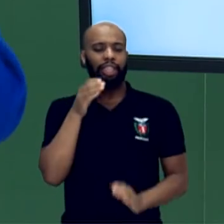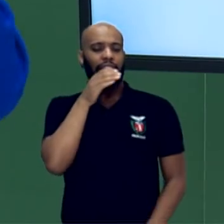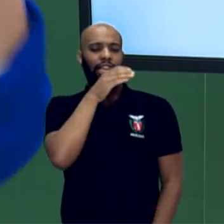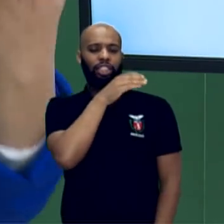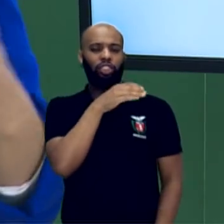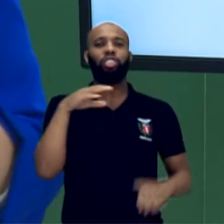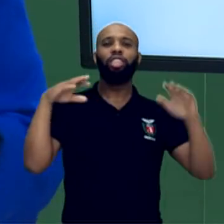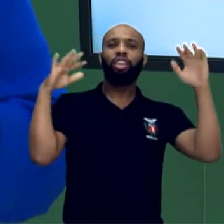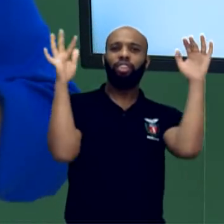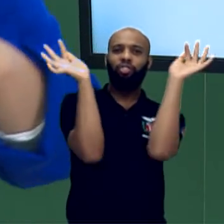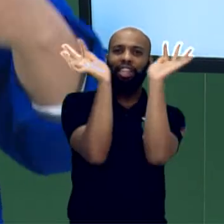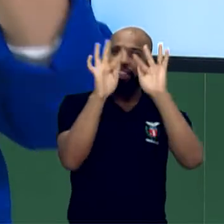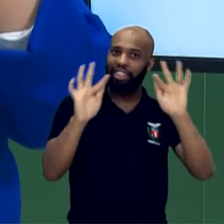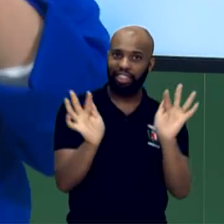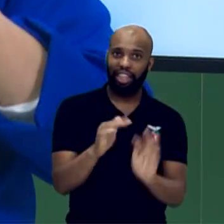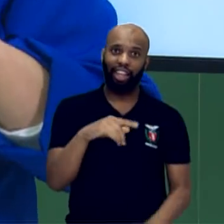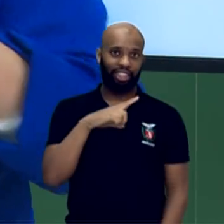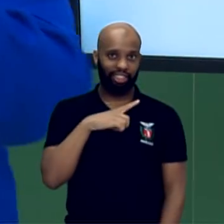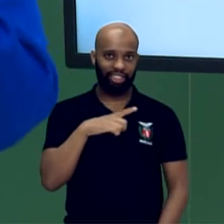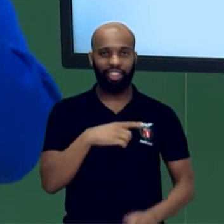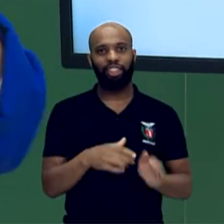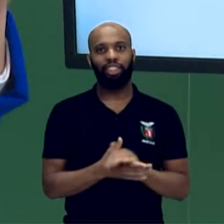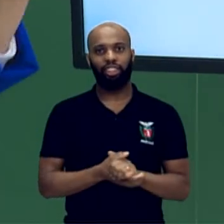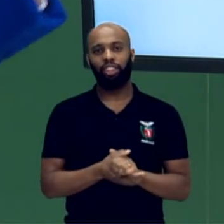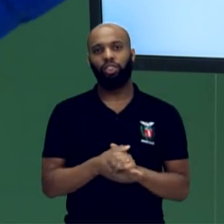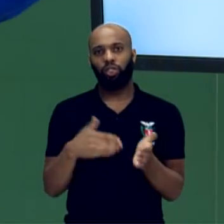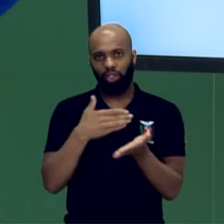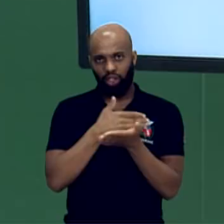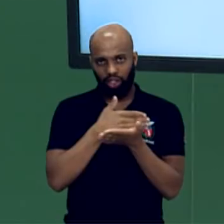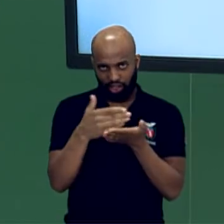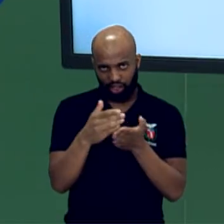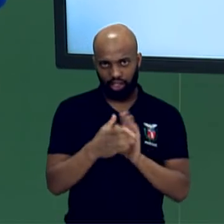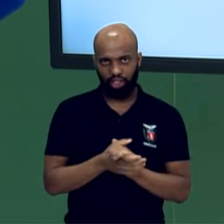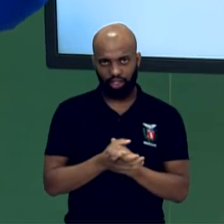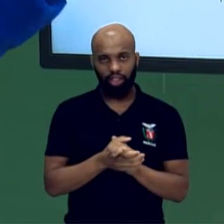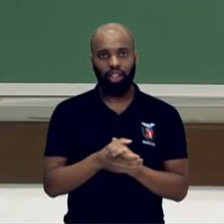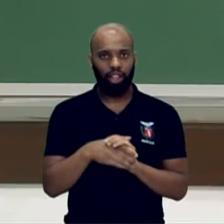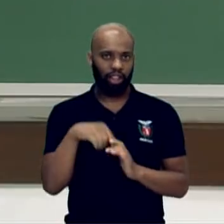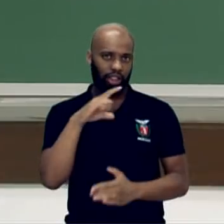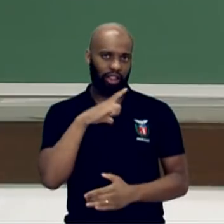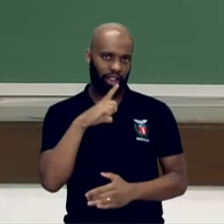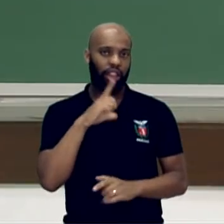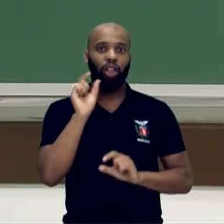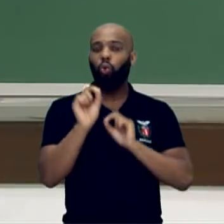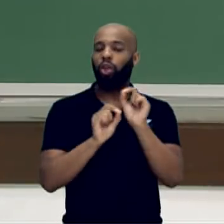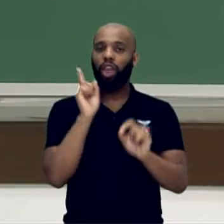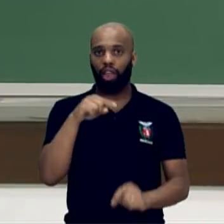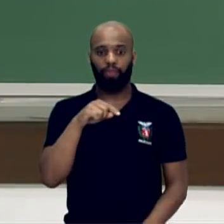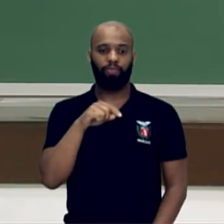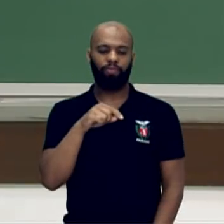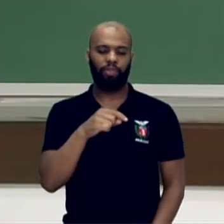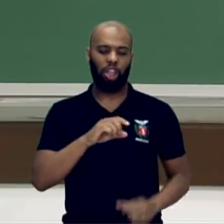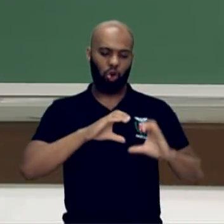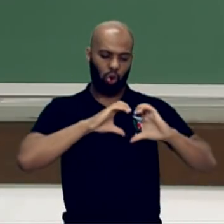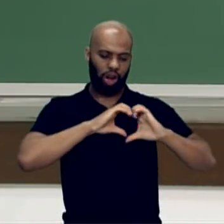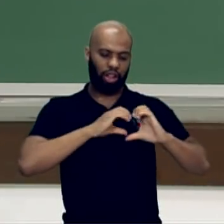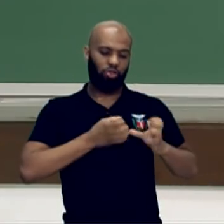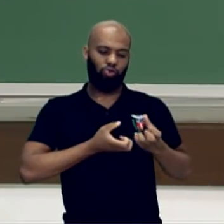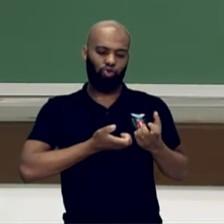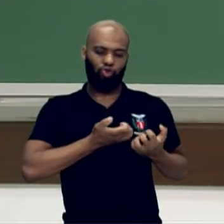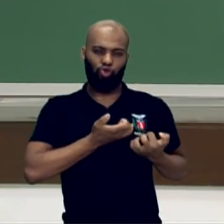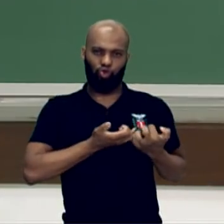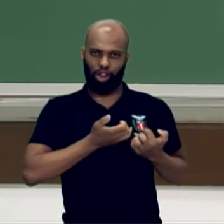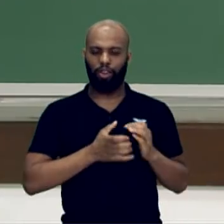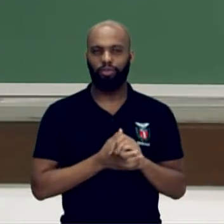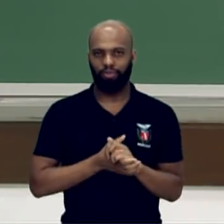de felicidade inicial, que a gente pode designar isso como ardor, né? Uma coisa